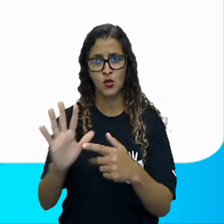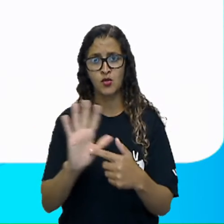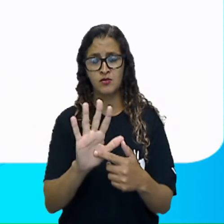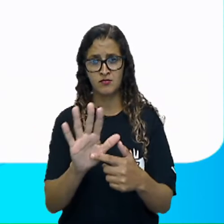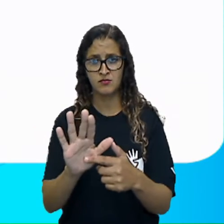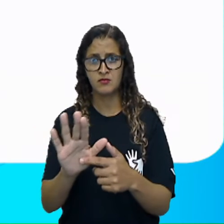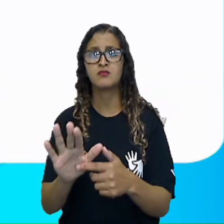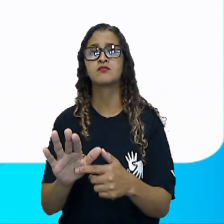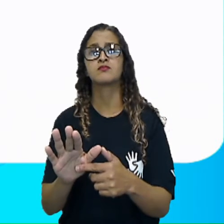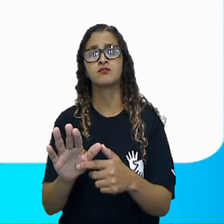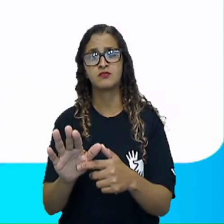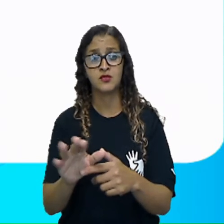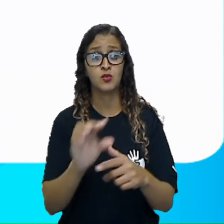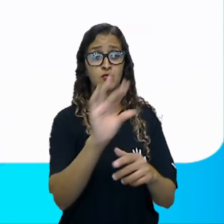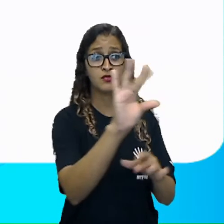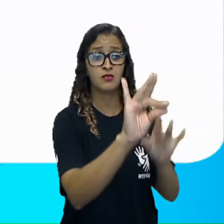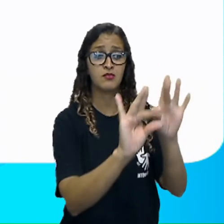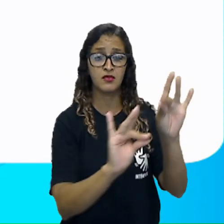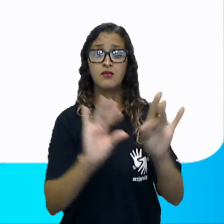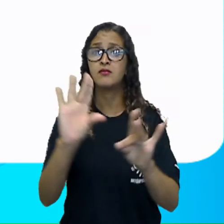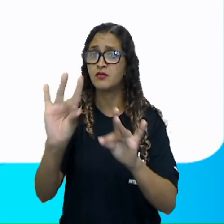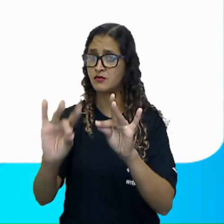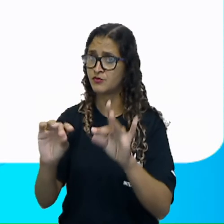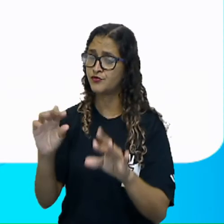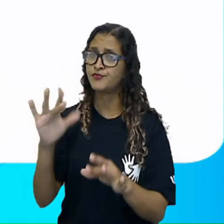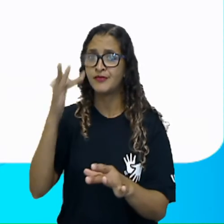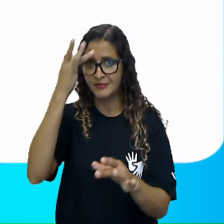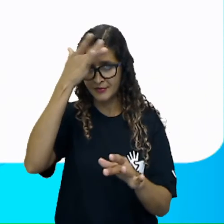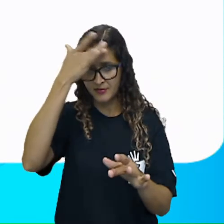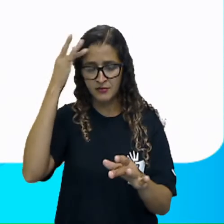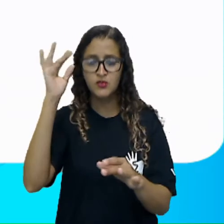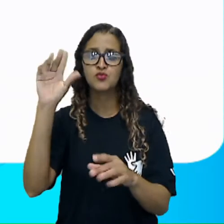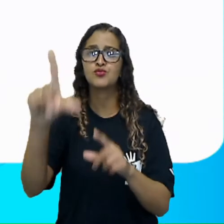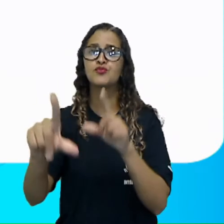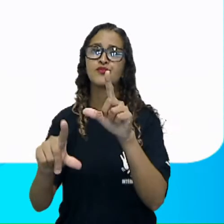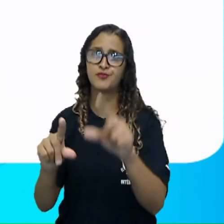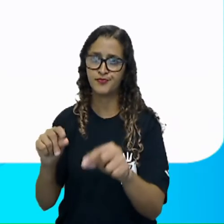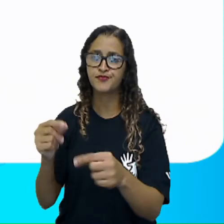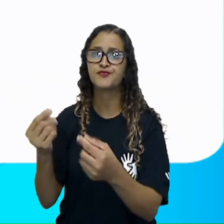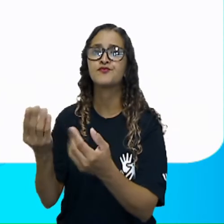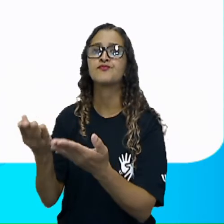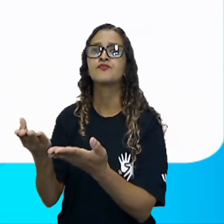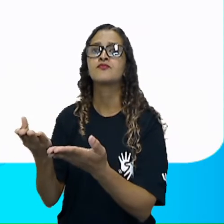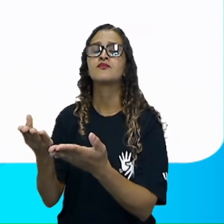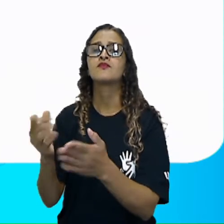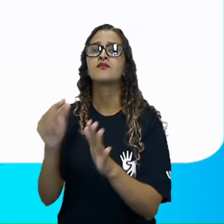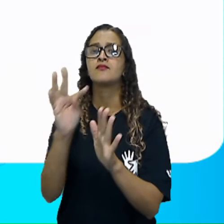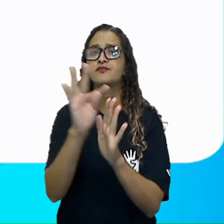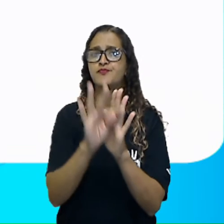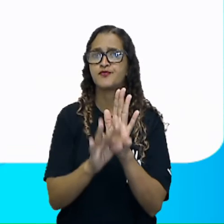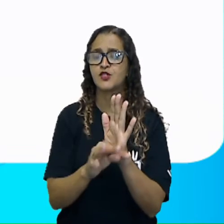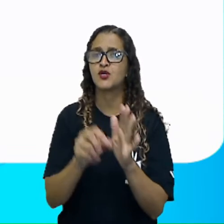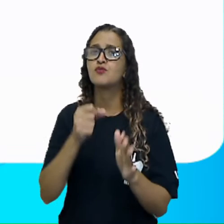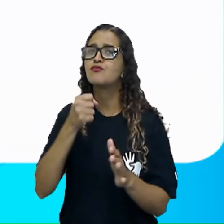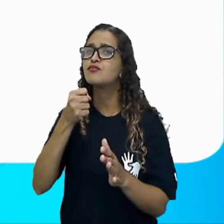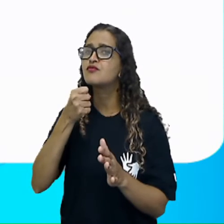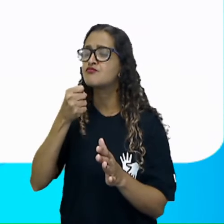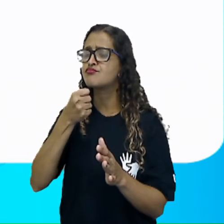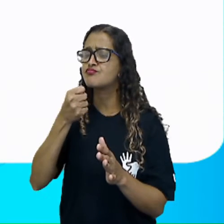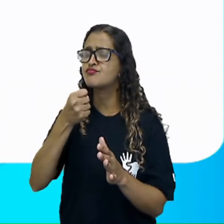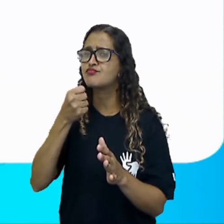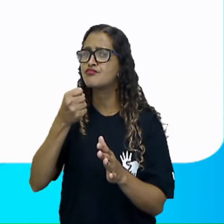peculiaridades de cada um. Outro gênero textual,